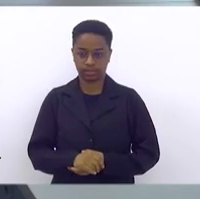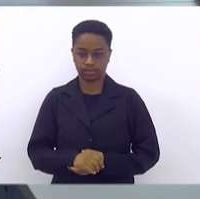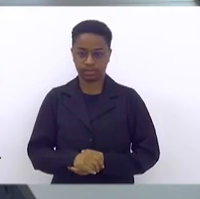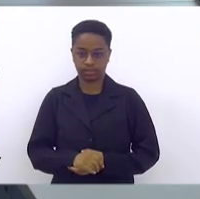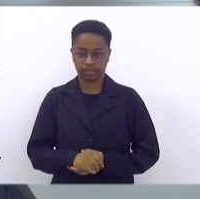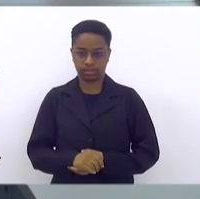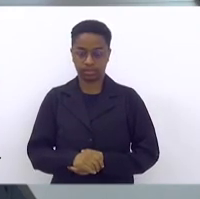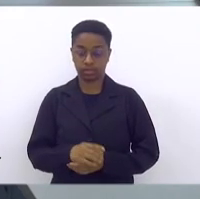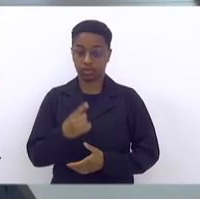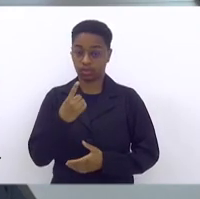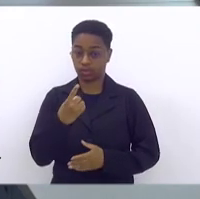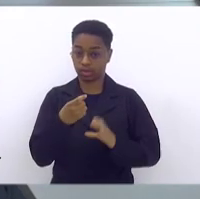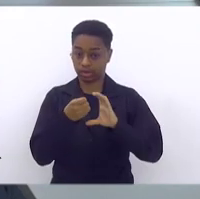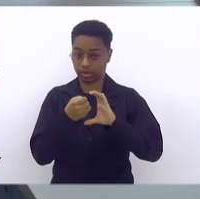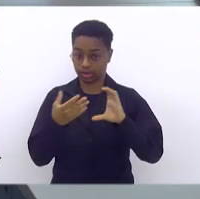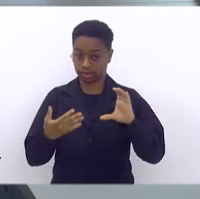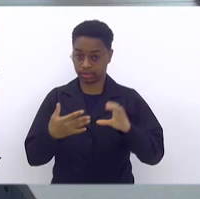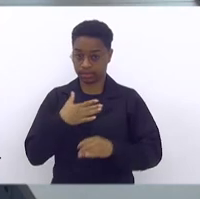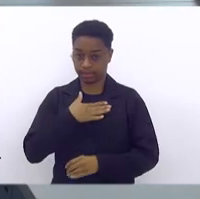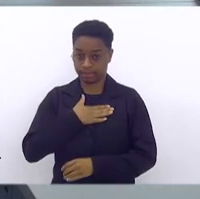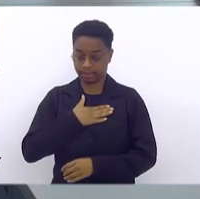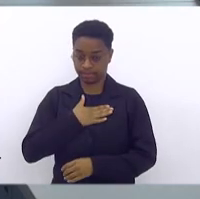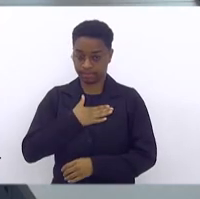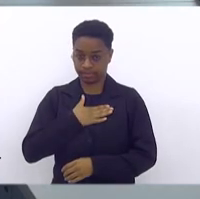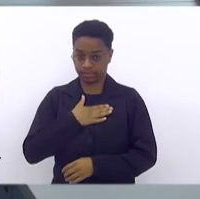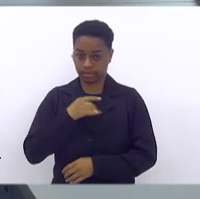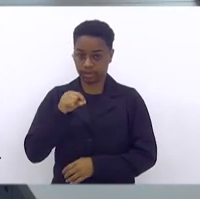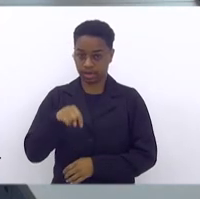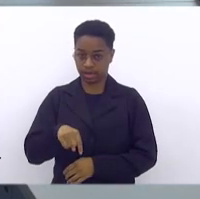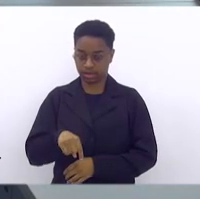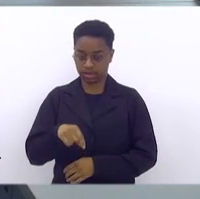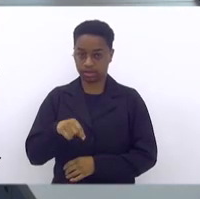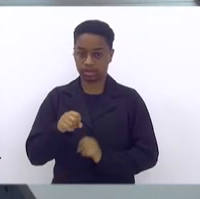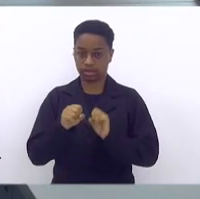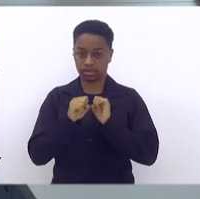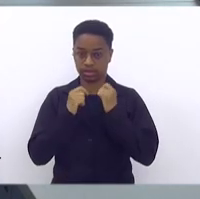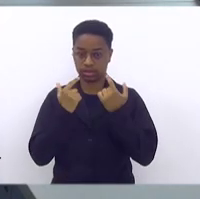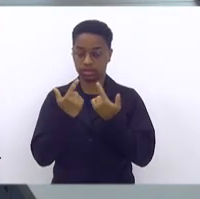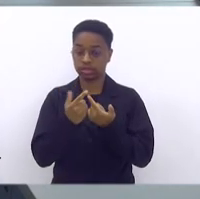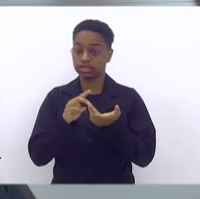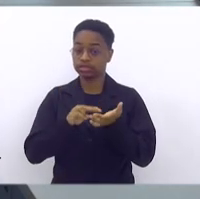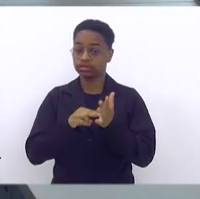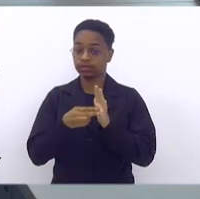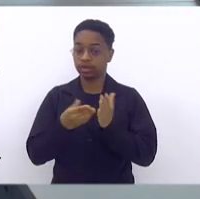Uma das características que eu tenho no parlamento é o equilíbrio.